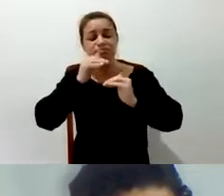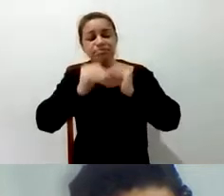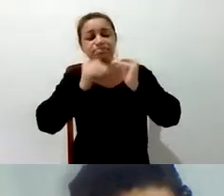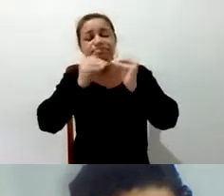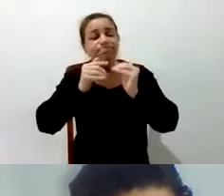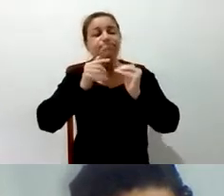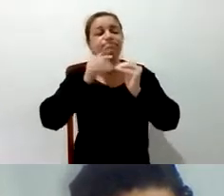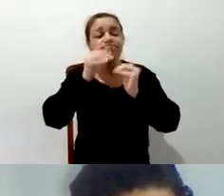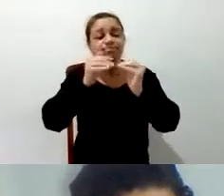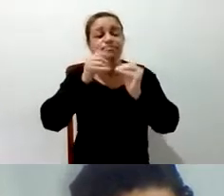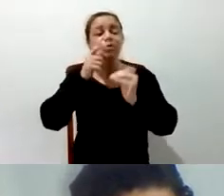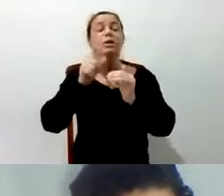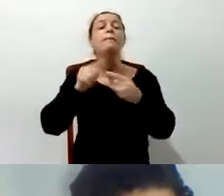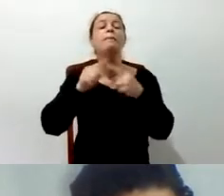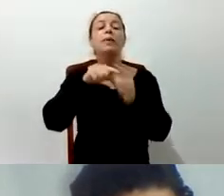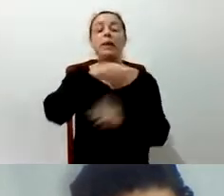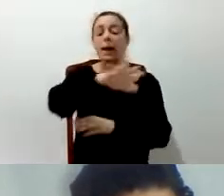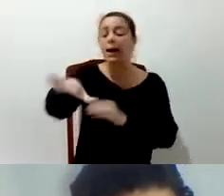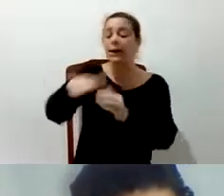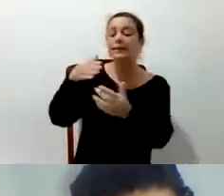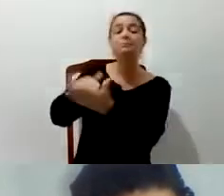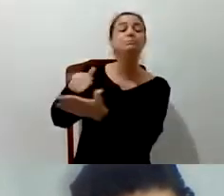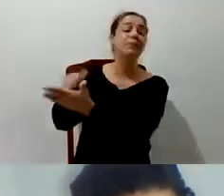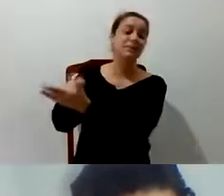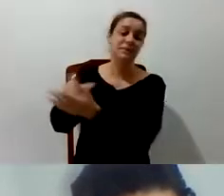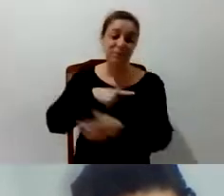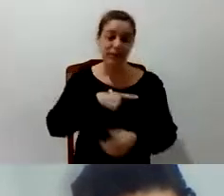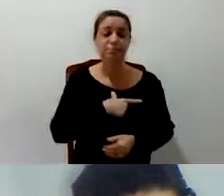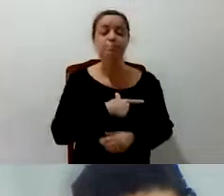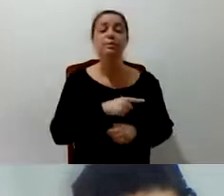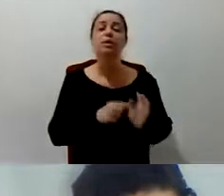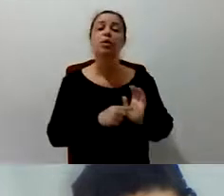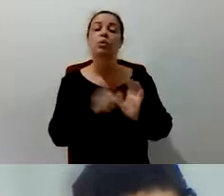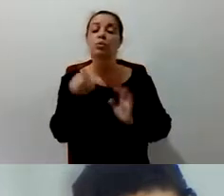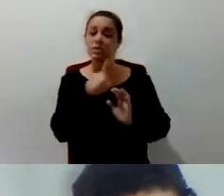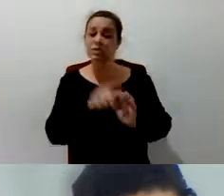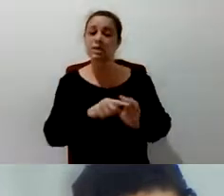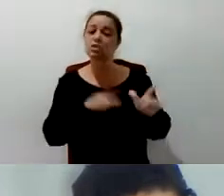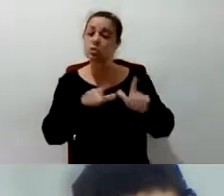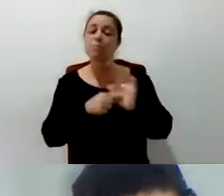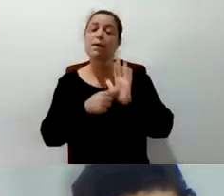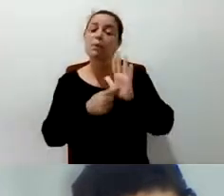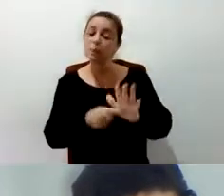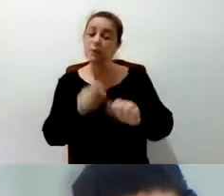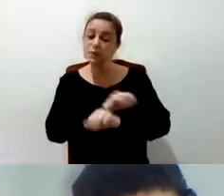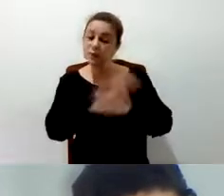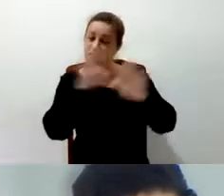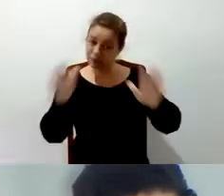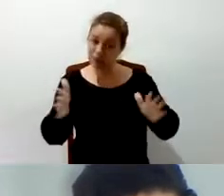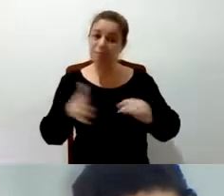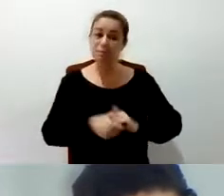disso, o trabalho da Késia fala disso, né, a Thalita também comentou isso, enfim.